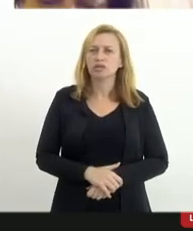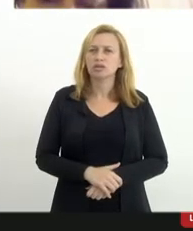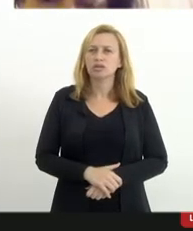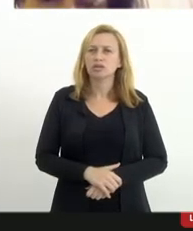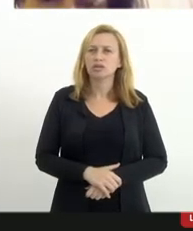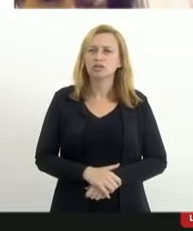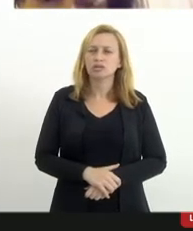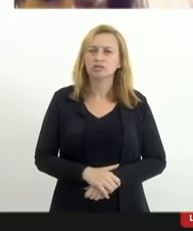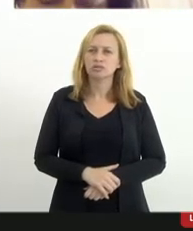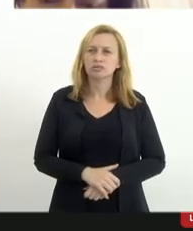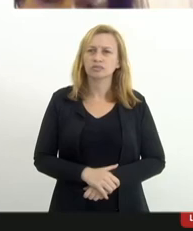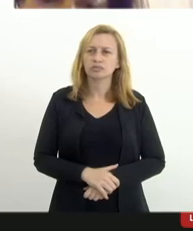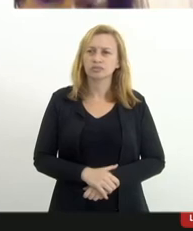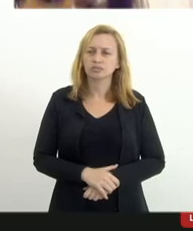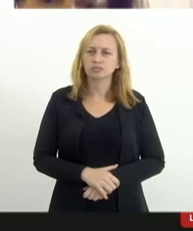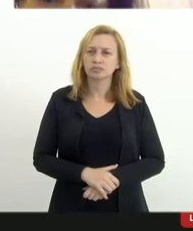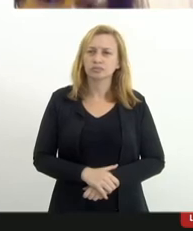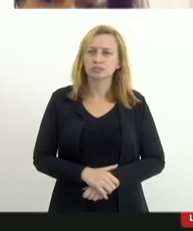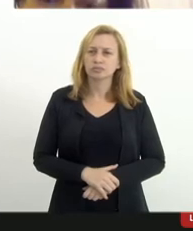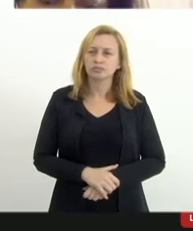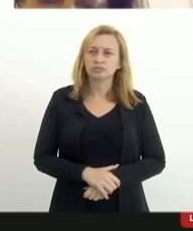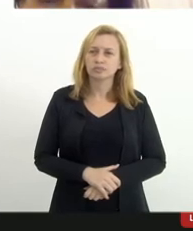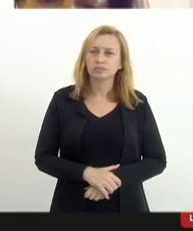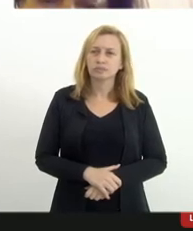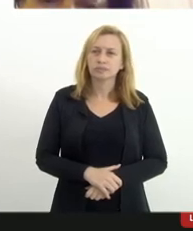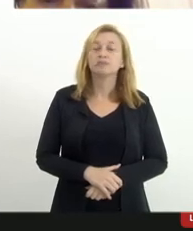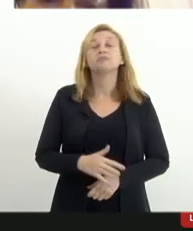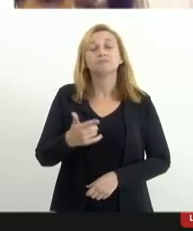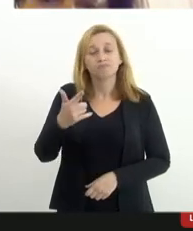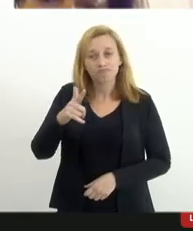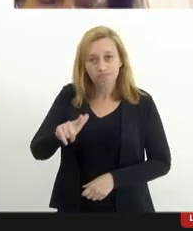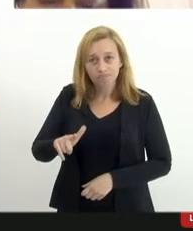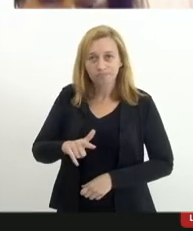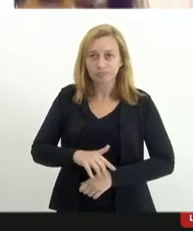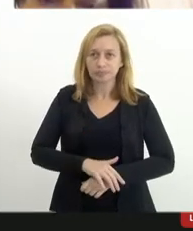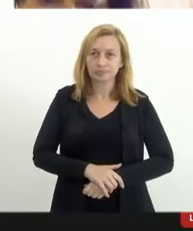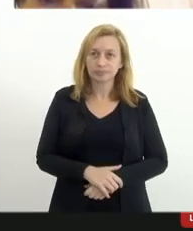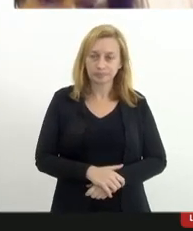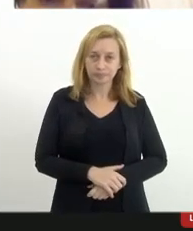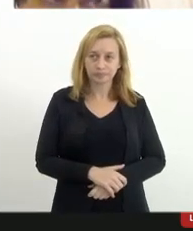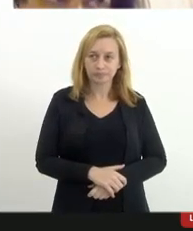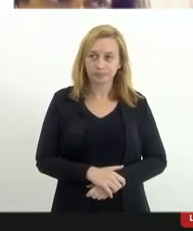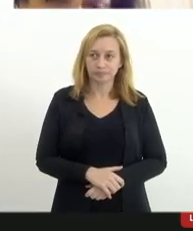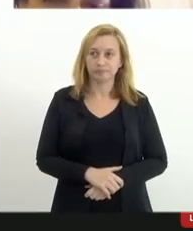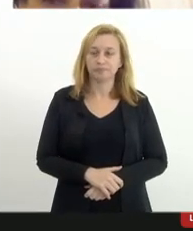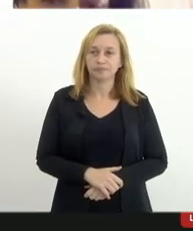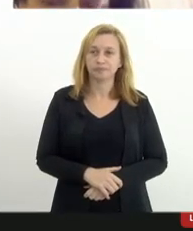hoje, eu, mais uma vez,